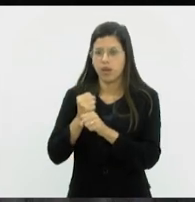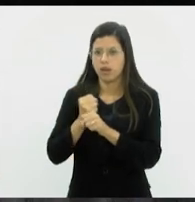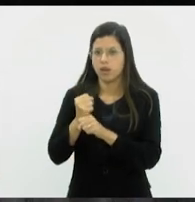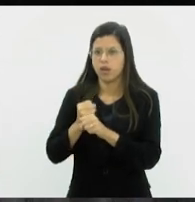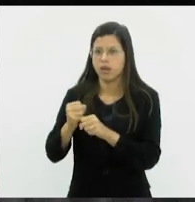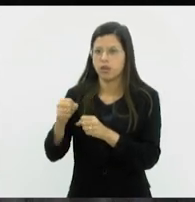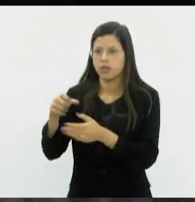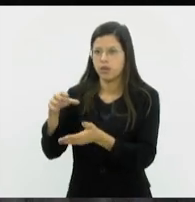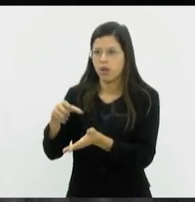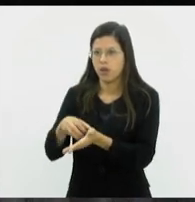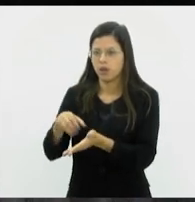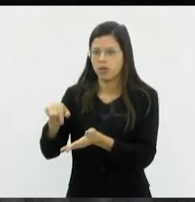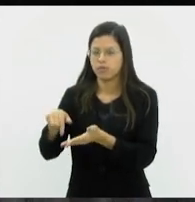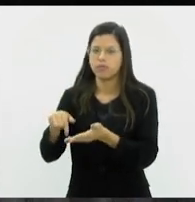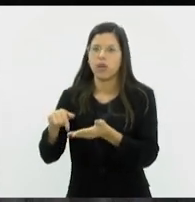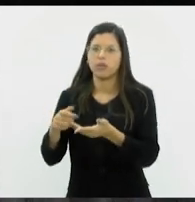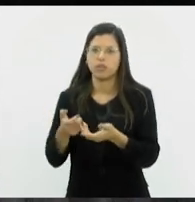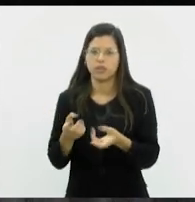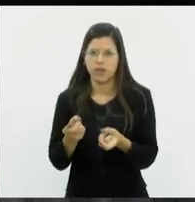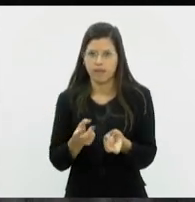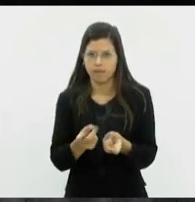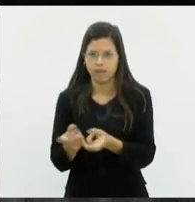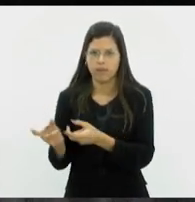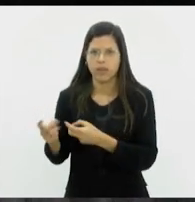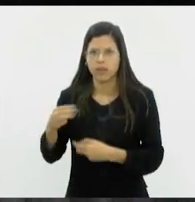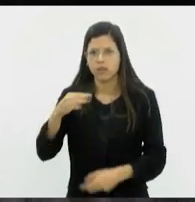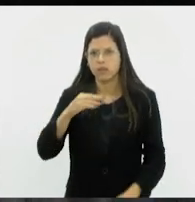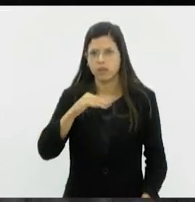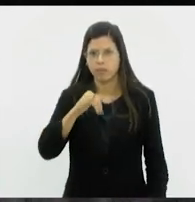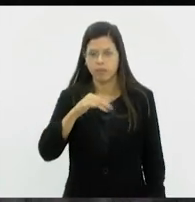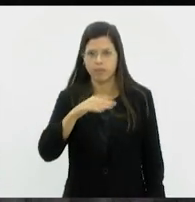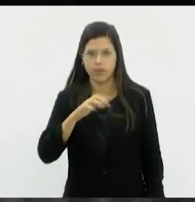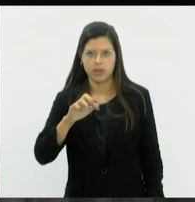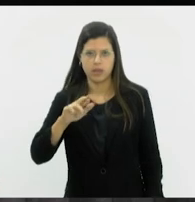que atuava na comercialização de minerais como